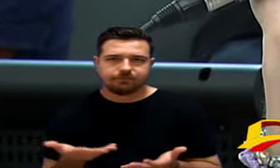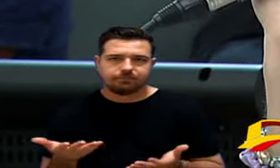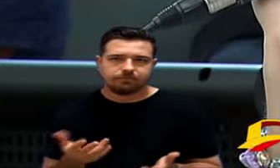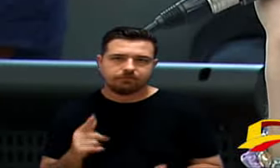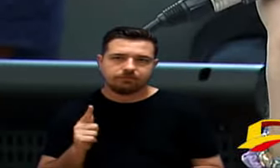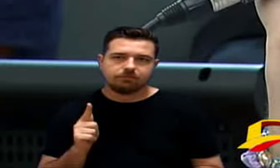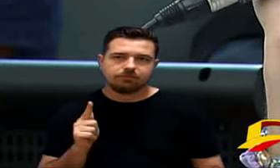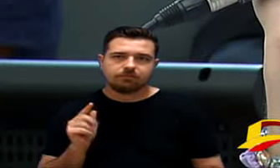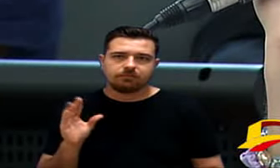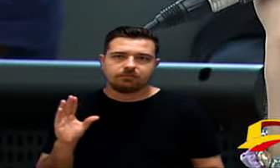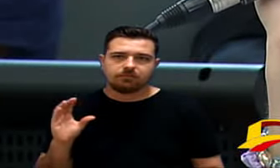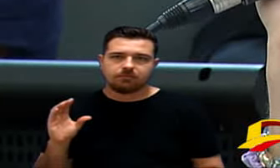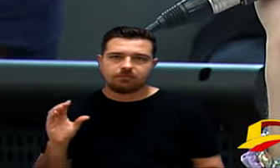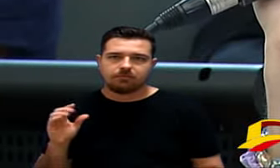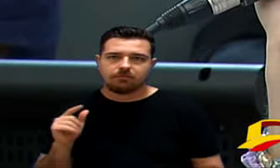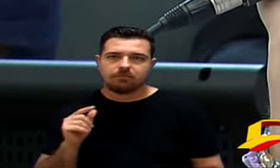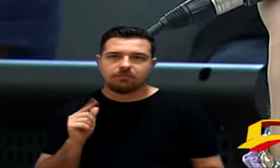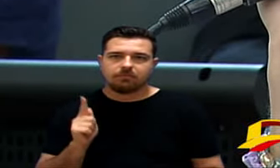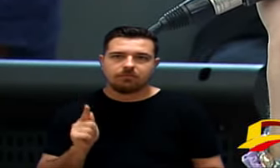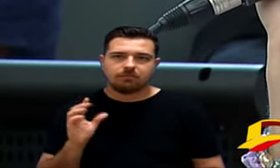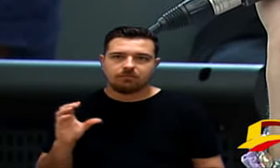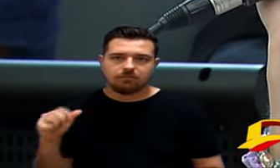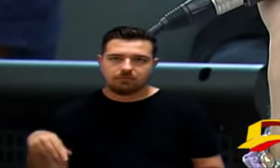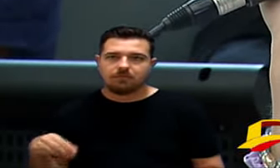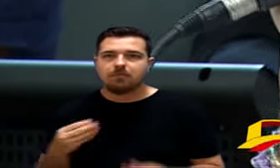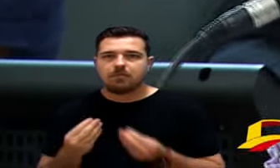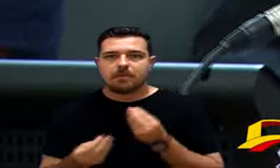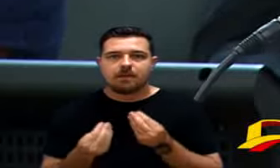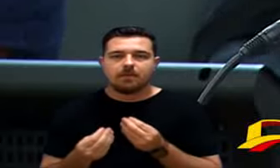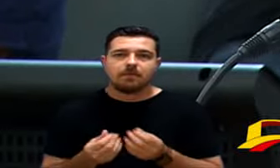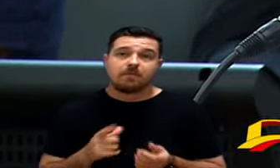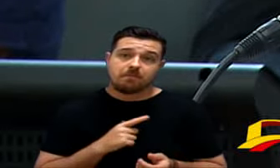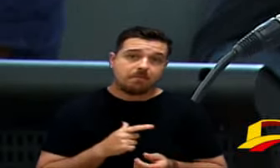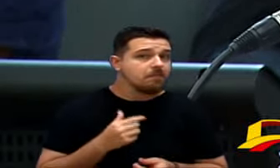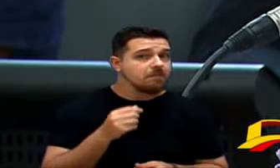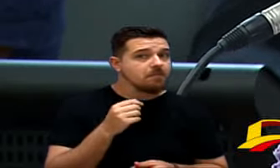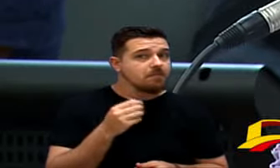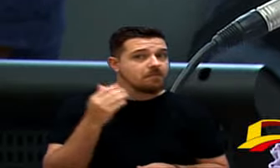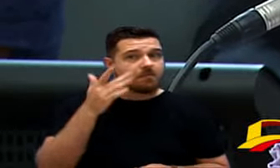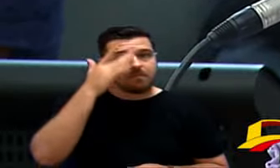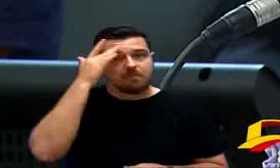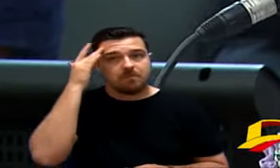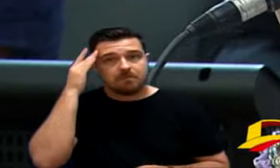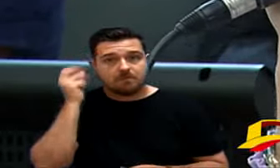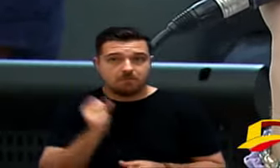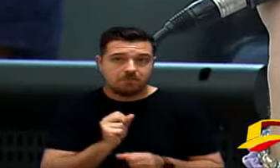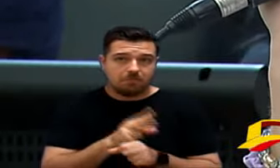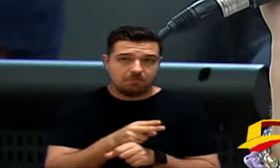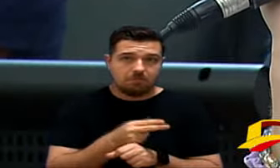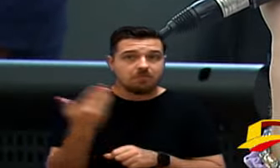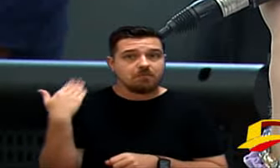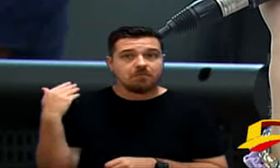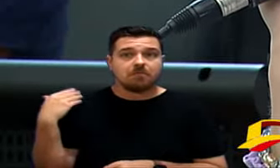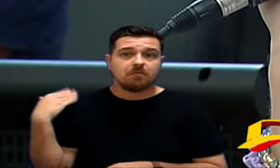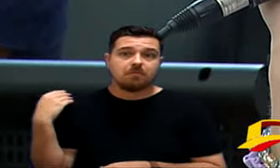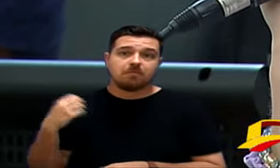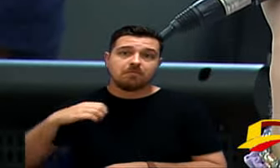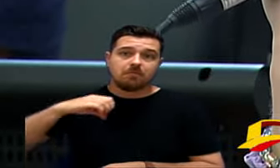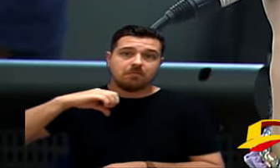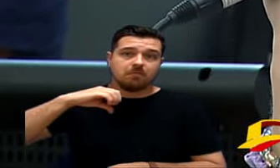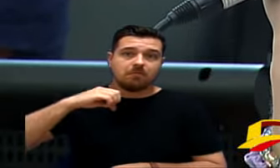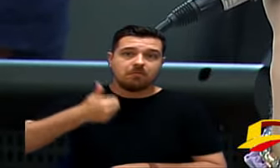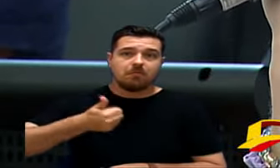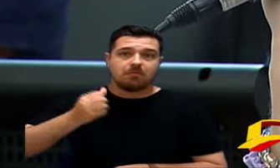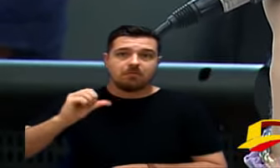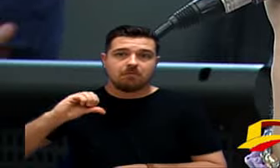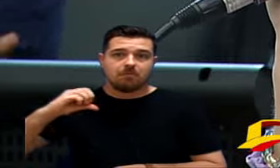Da Da Gu né porque a gente tem aí pessoas que entraram eh década de 90 né